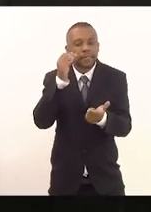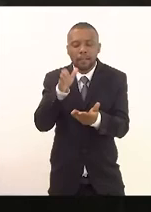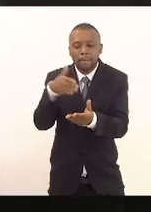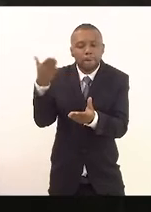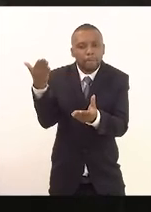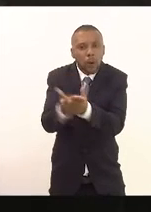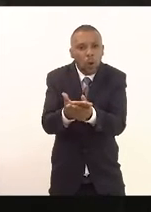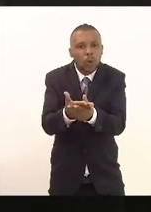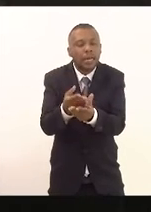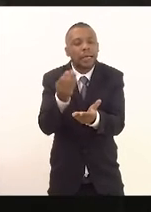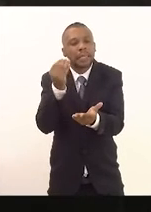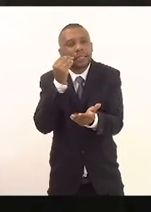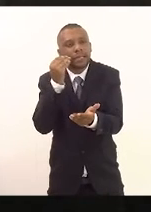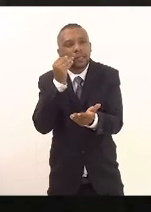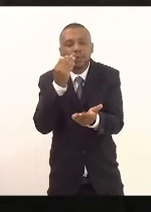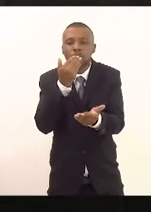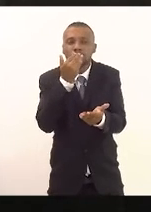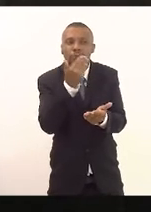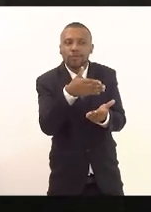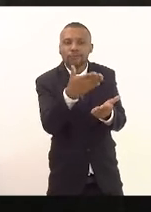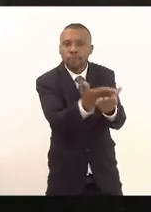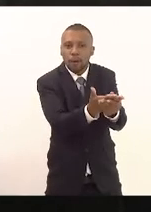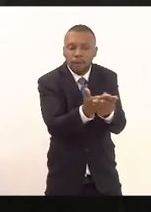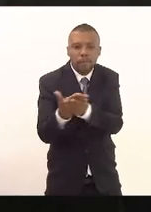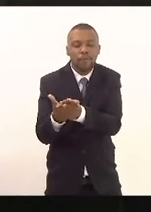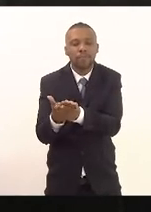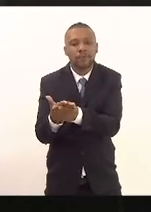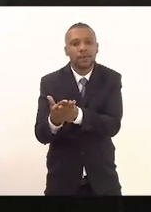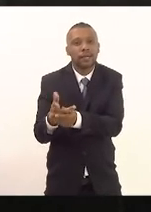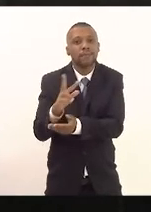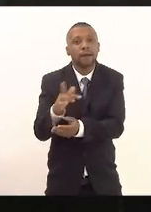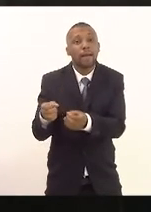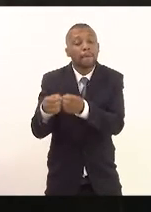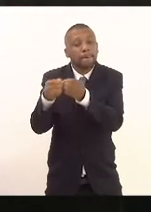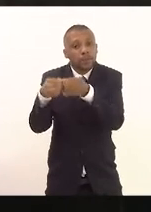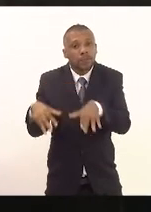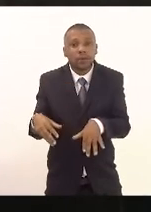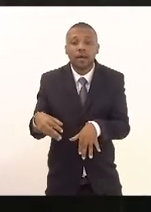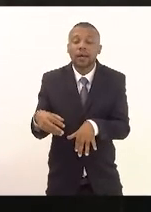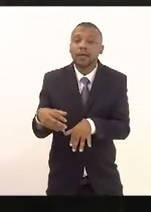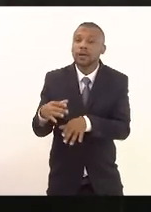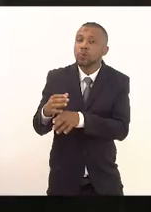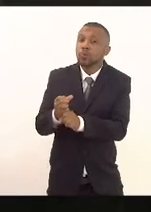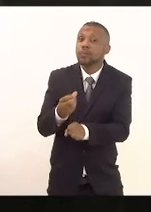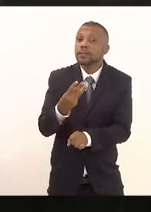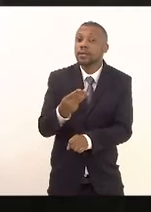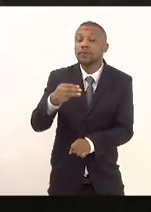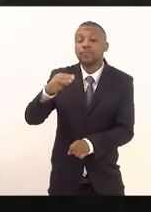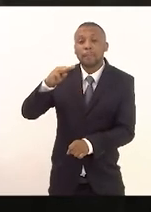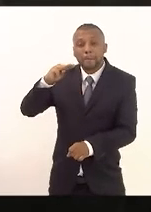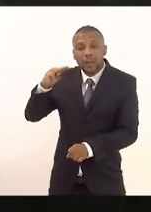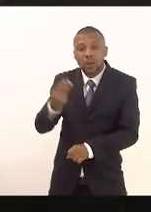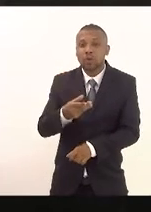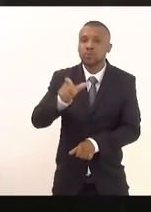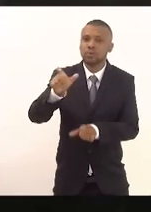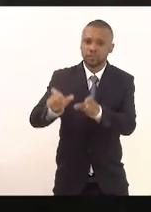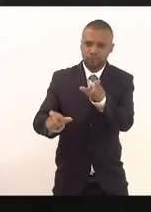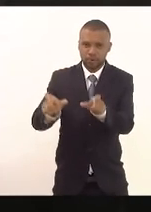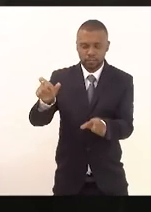uma liminar que vai prejudicar 3 milhões de pessoas